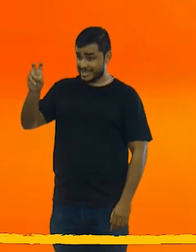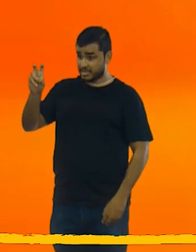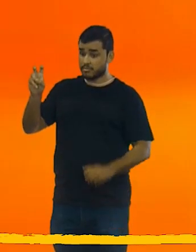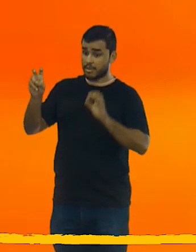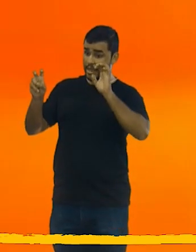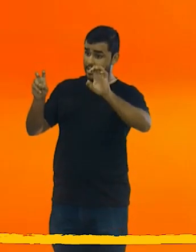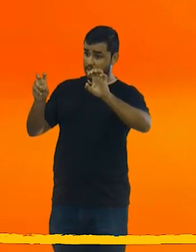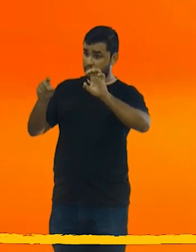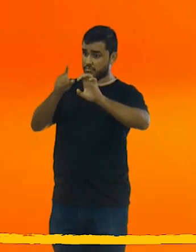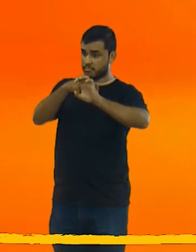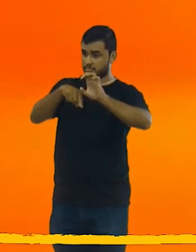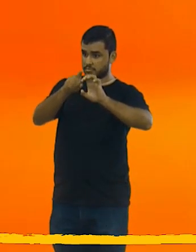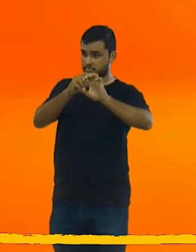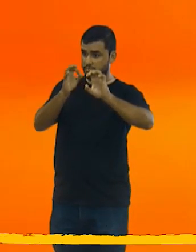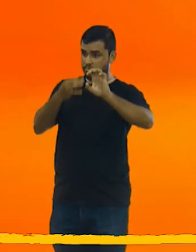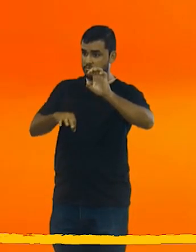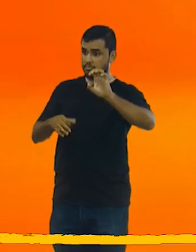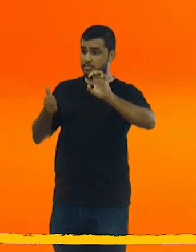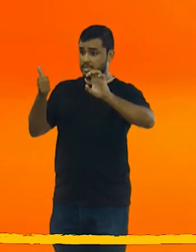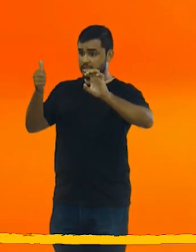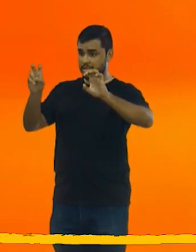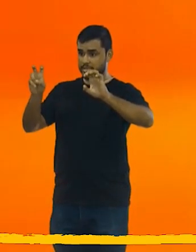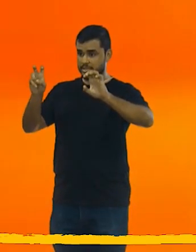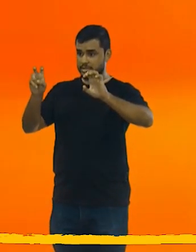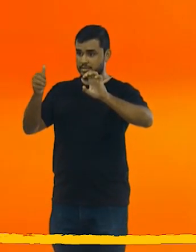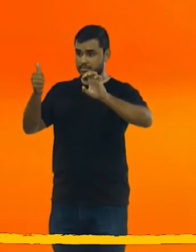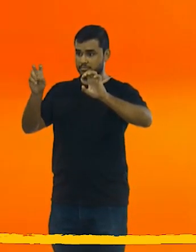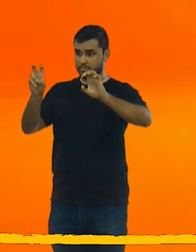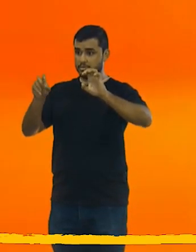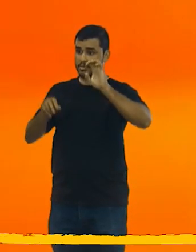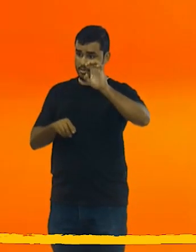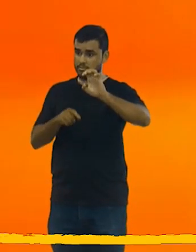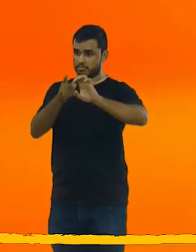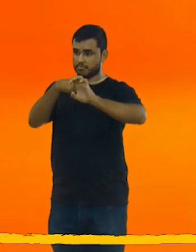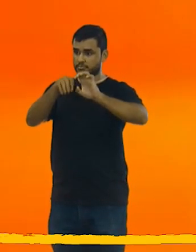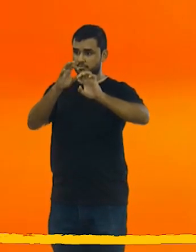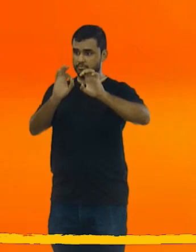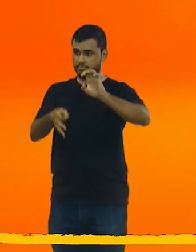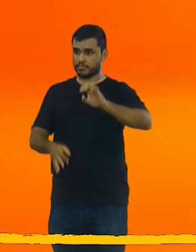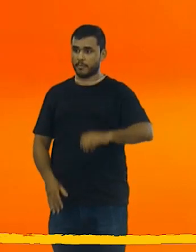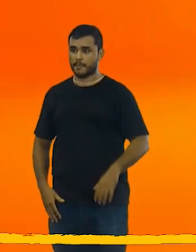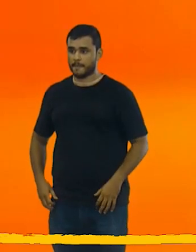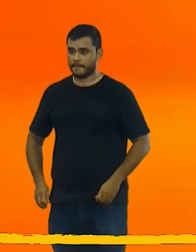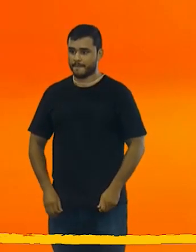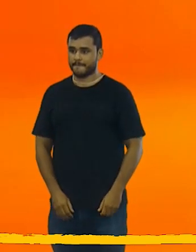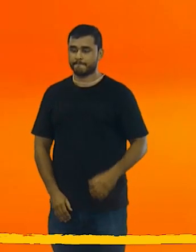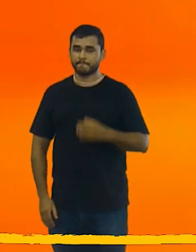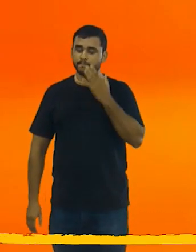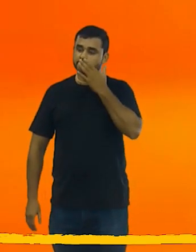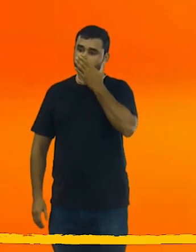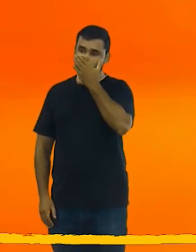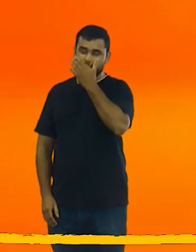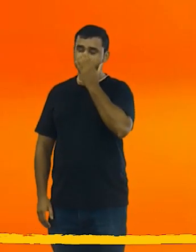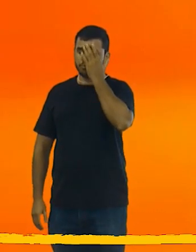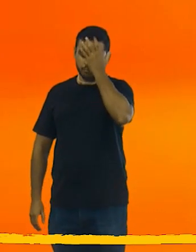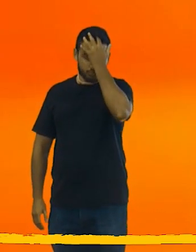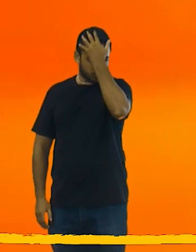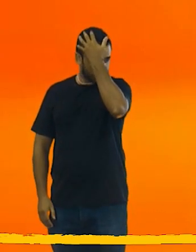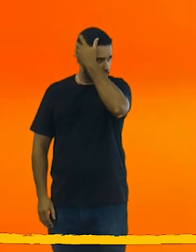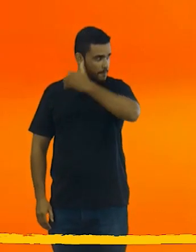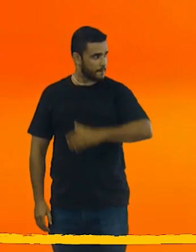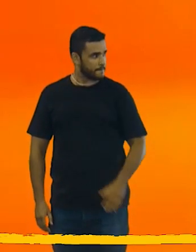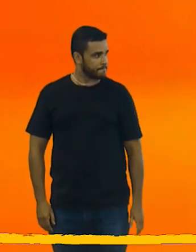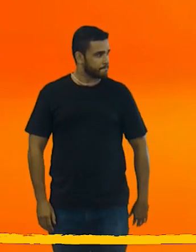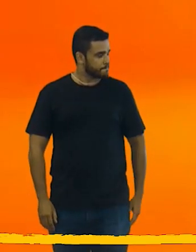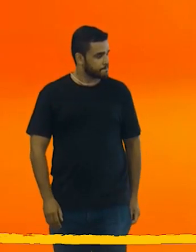Uma epopeia teria que ser uma narrativa histórica. Uma peça teatral teria que ter falas e diálogos.